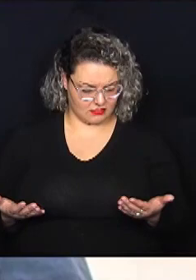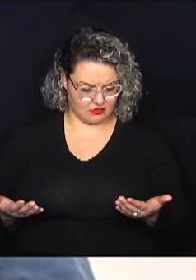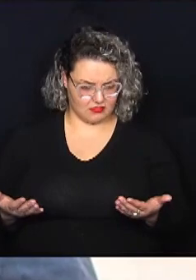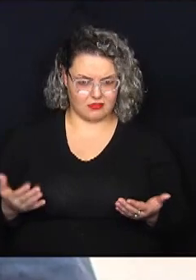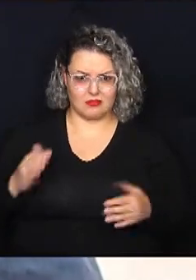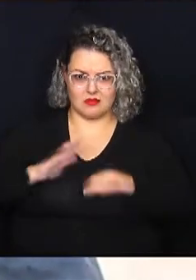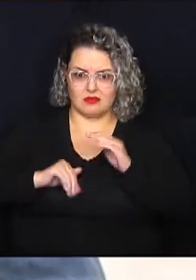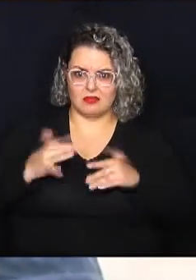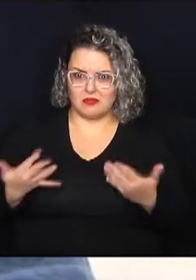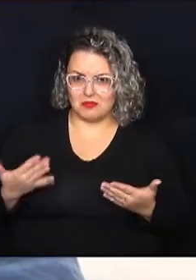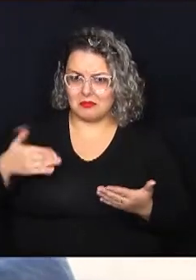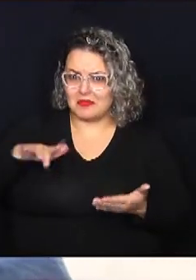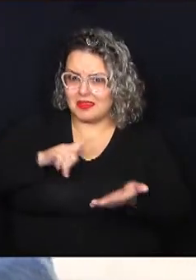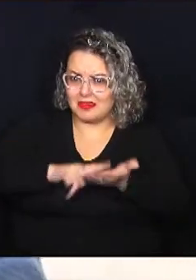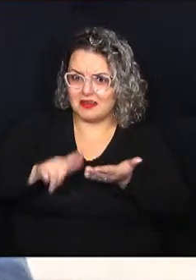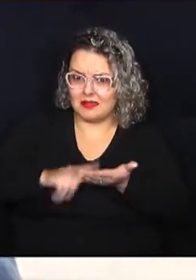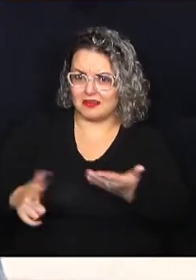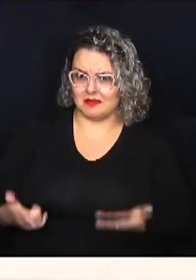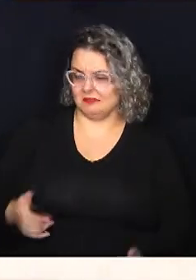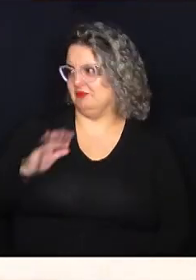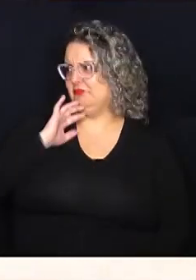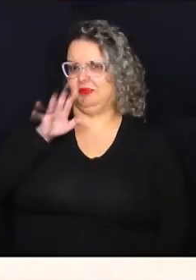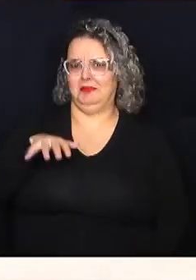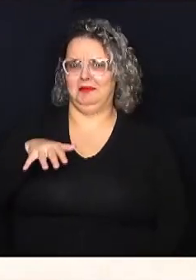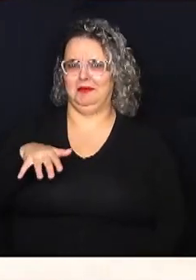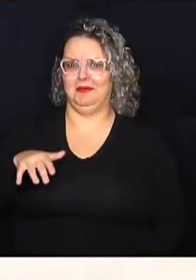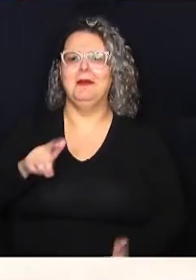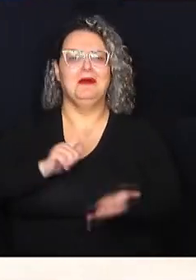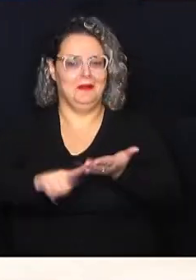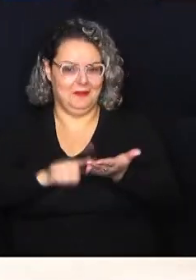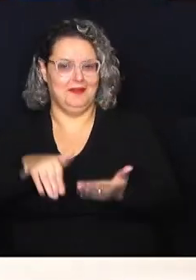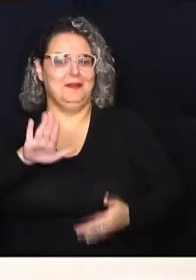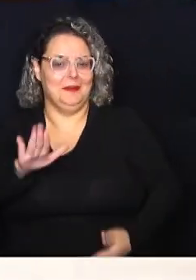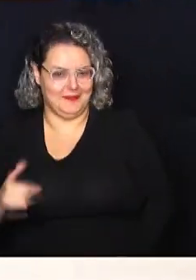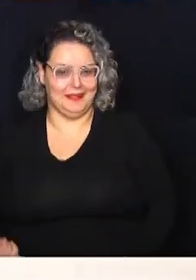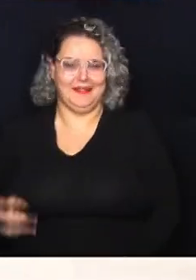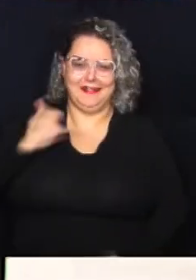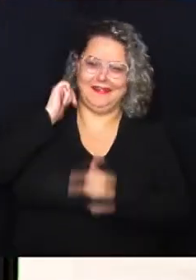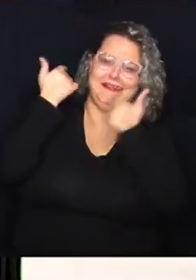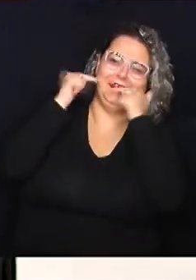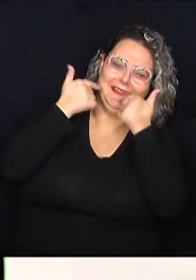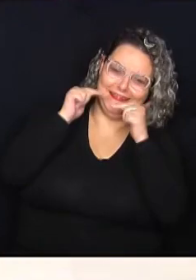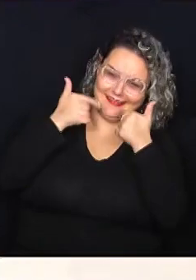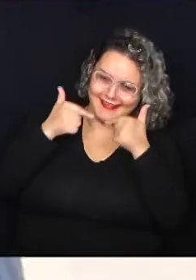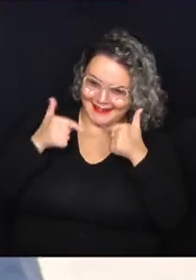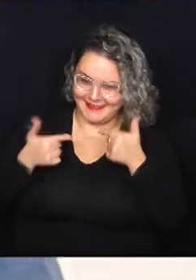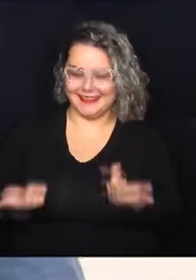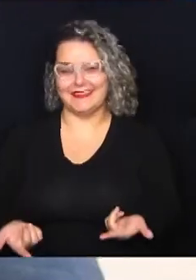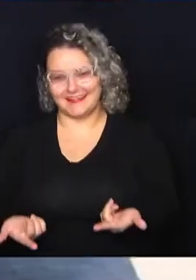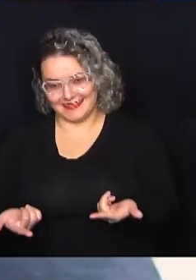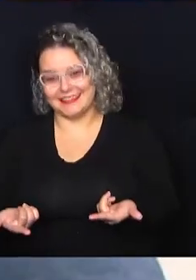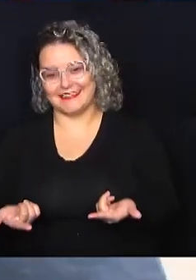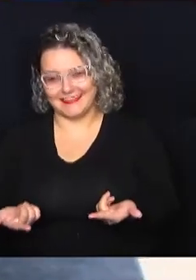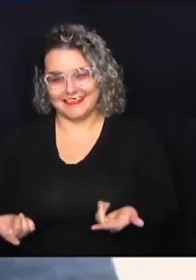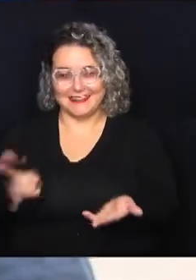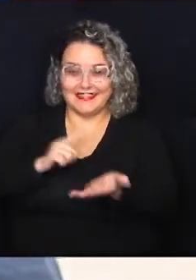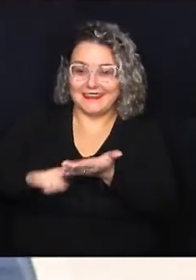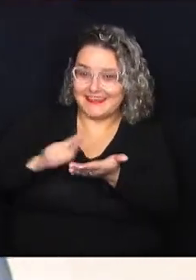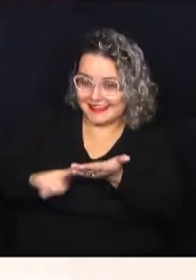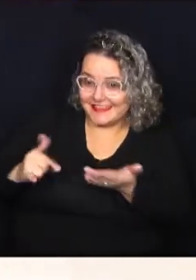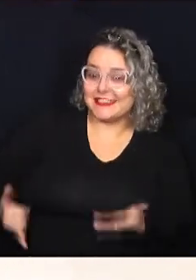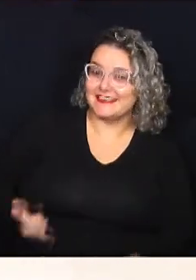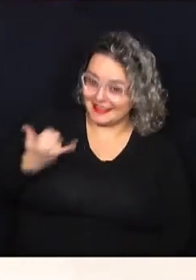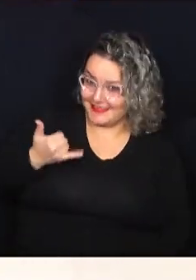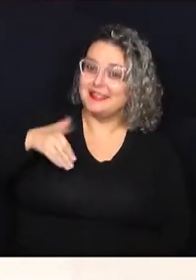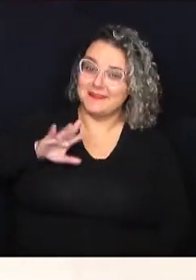celular Credo então vou passar a limpar mais eu vou limpar ela e começar a limpar ele